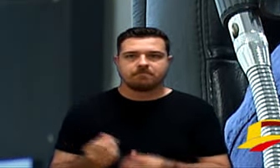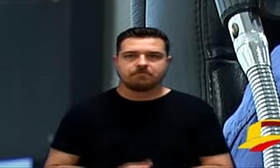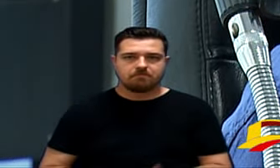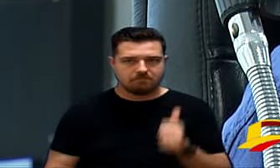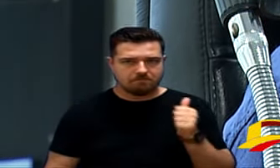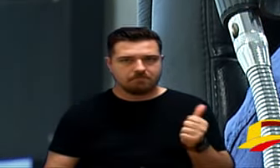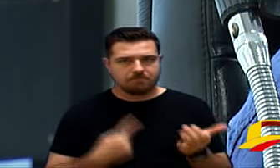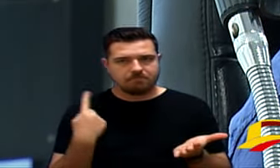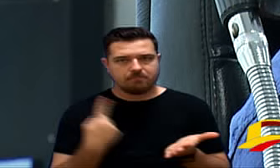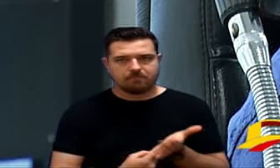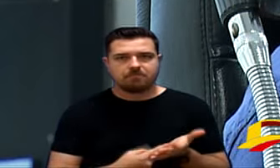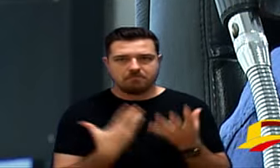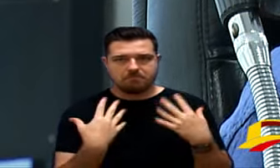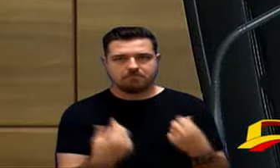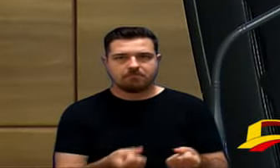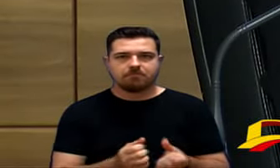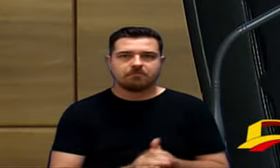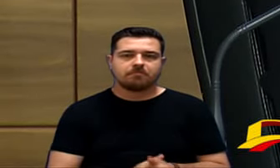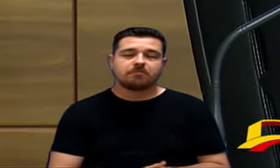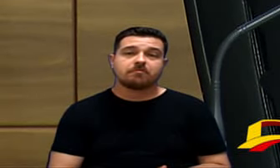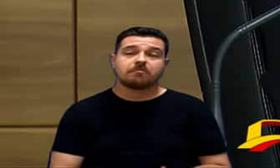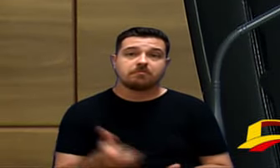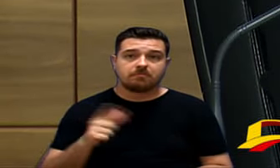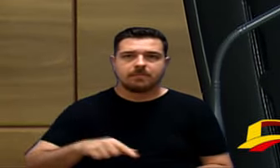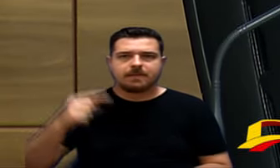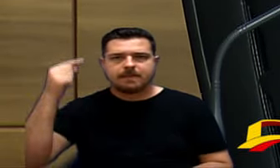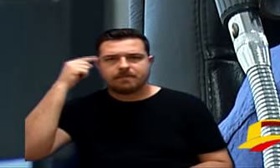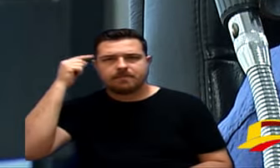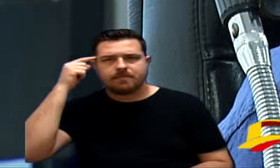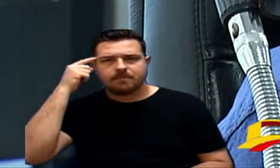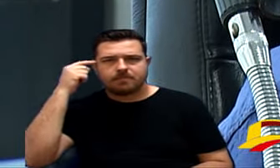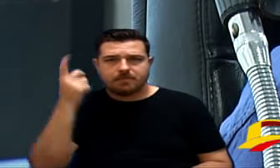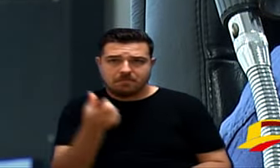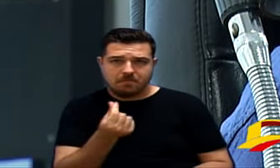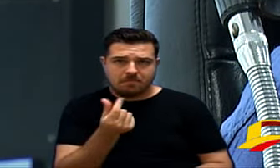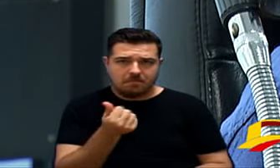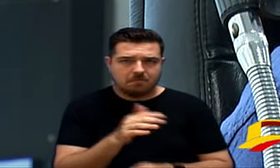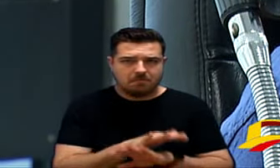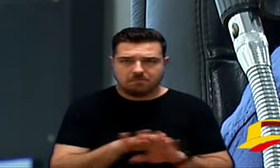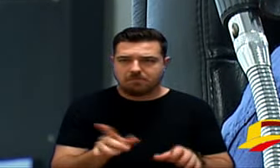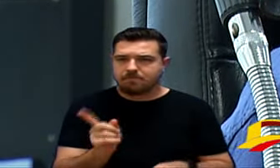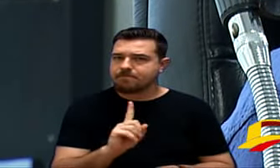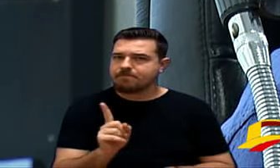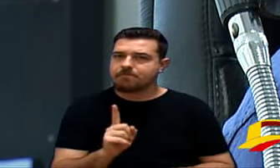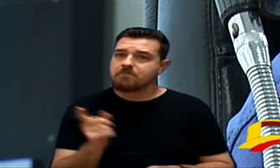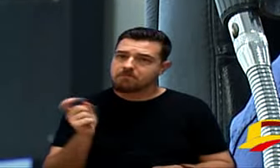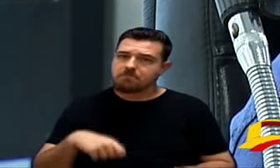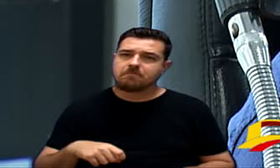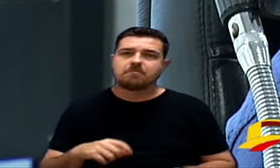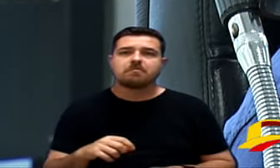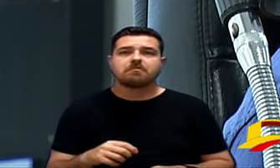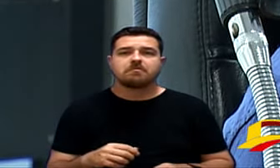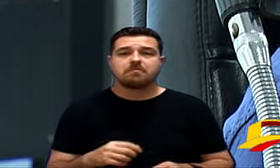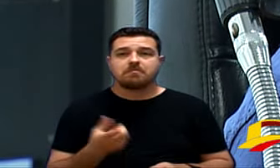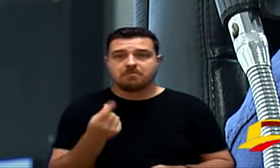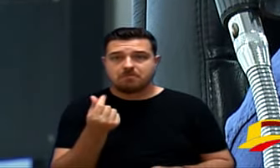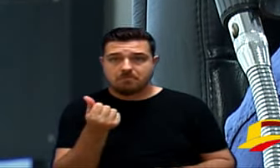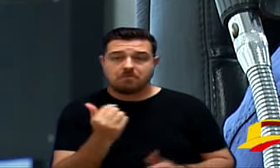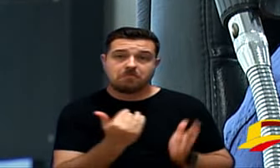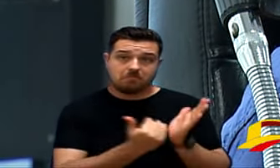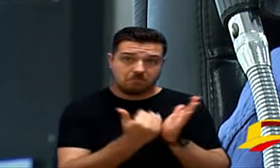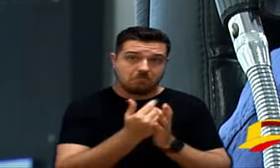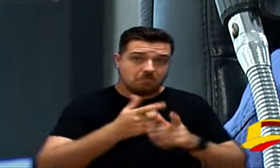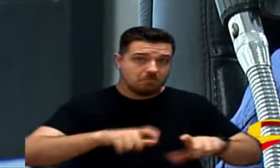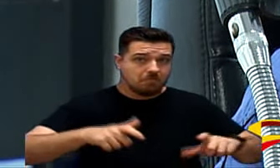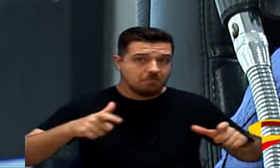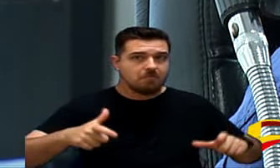muitos tem muitos sim Aceito o convite né E a gente tem que parar de pensar de ganhar só no preço a gente pode ganhar na quantidade sim se tem